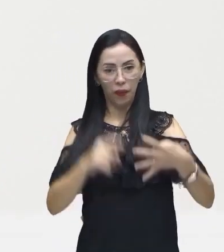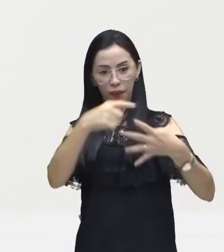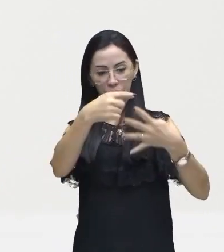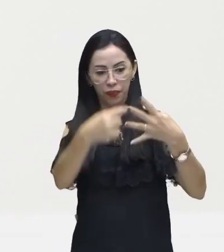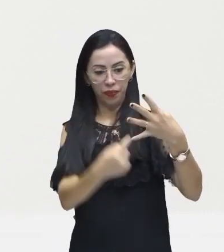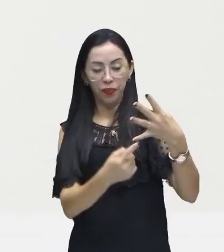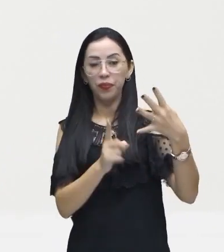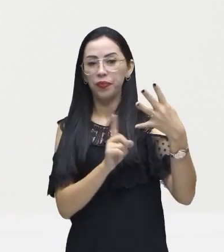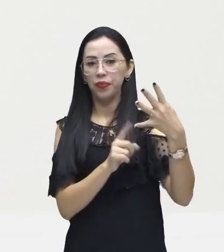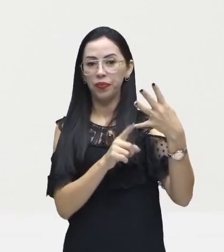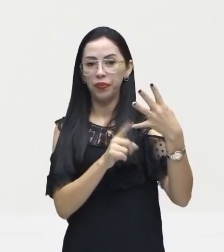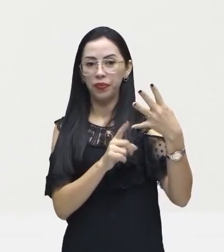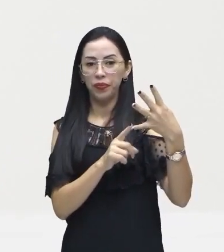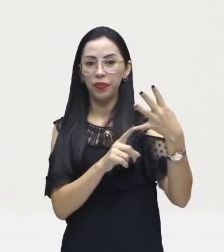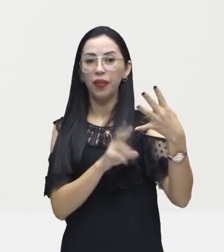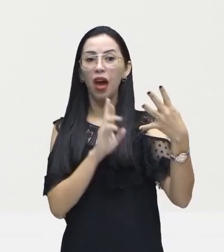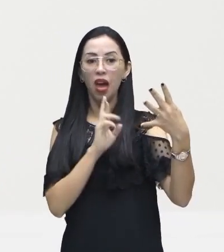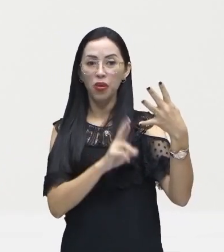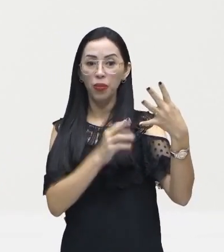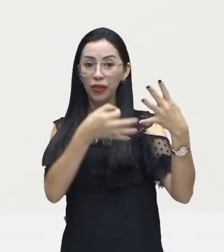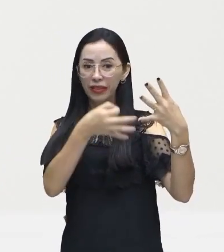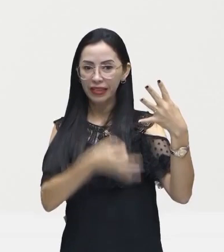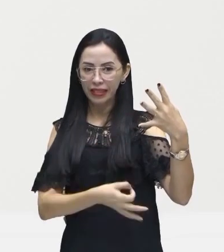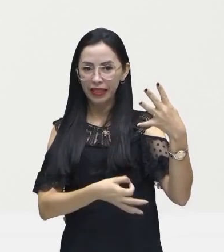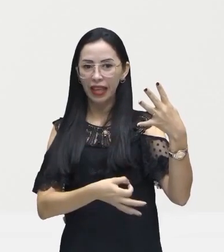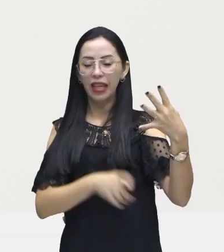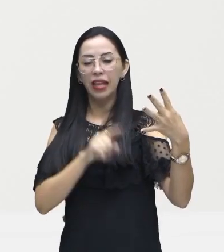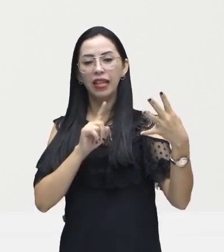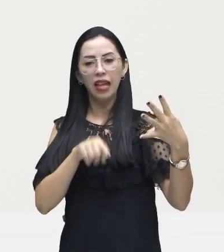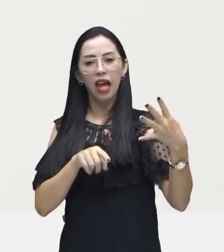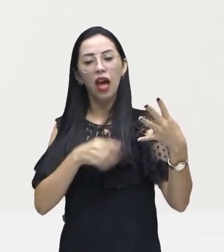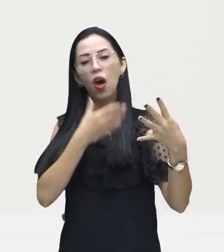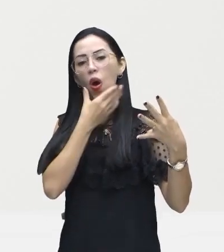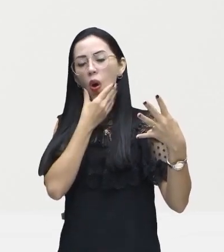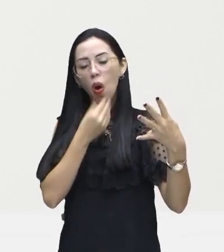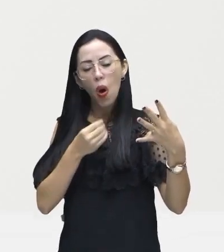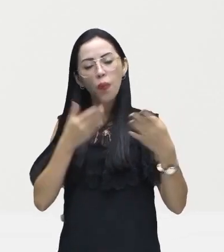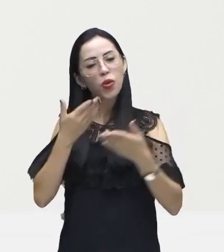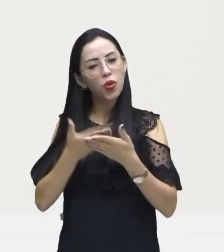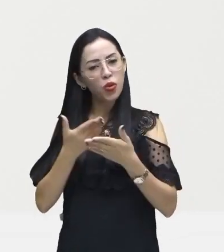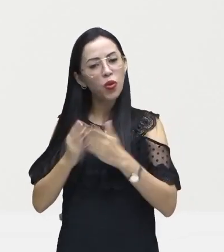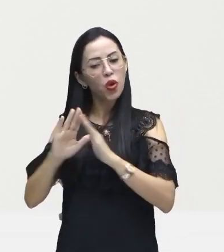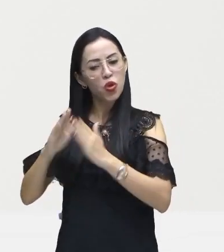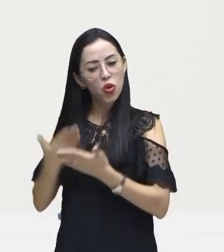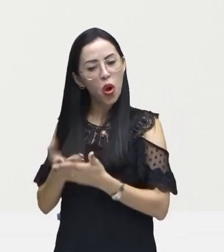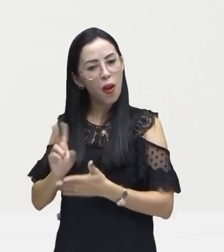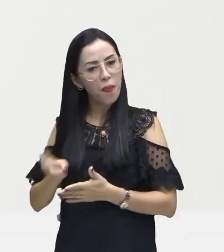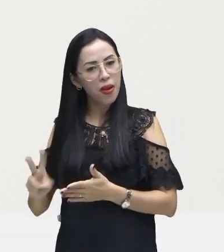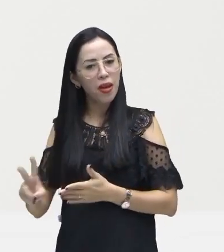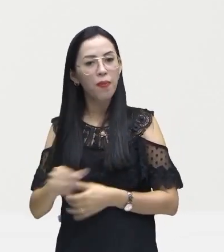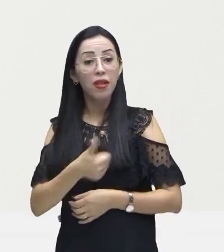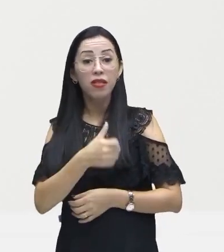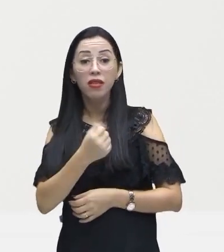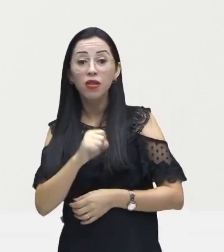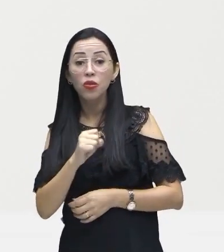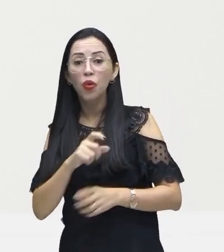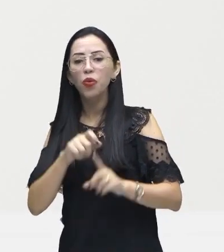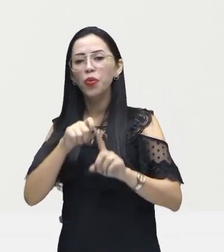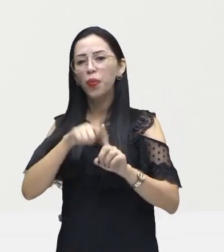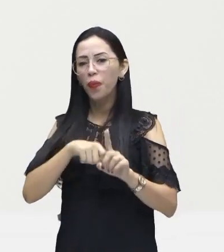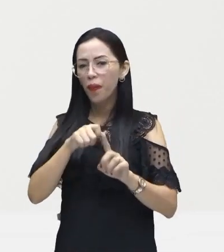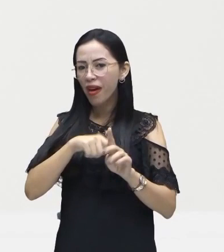meses. 18 meses. Por quê? Porque um semestre é igual a 6, 3 semestres são iguais